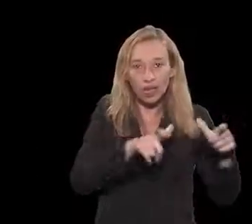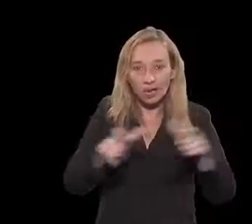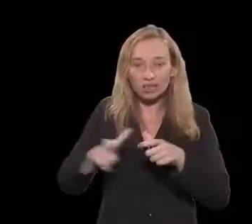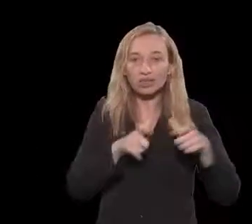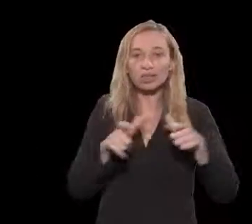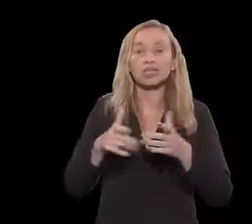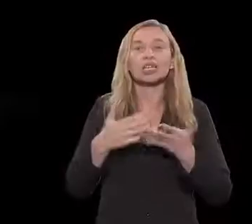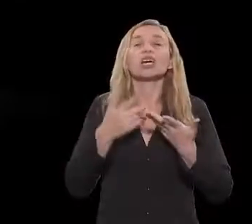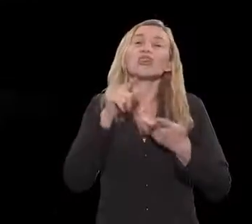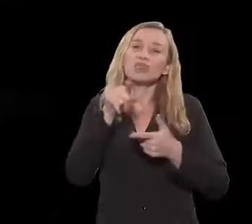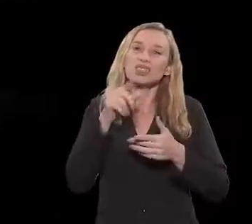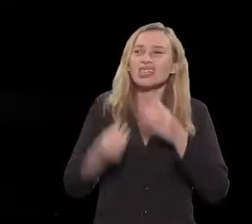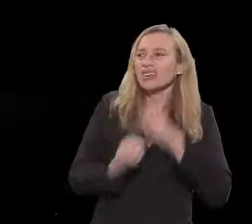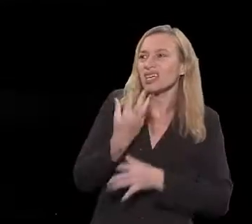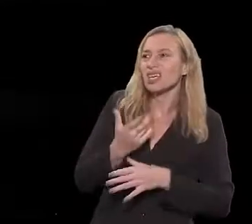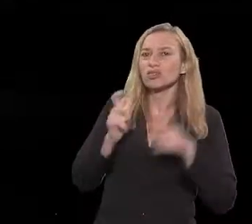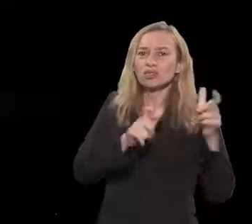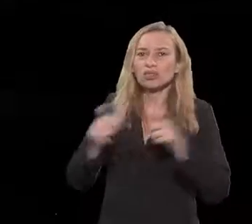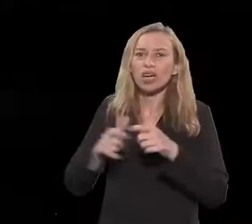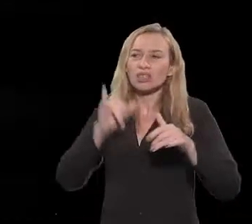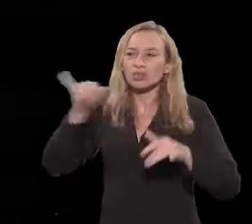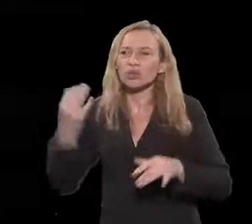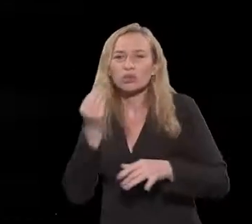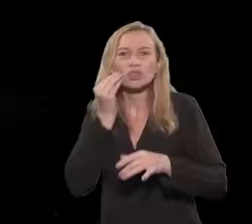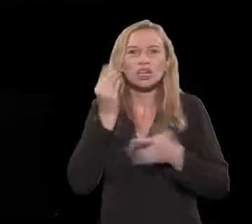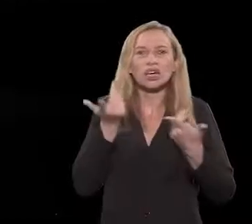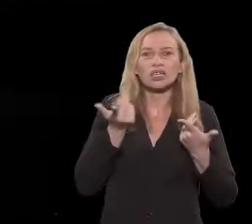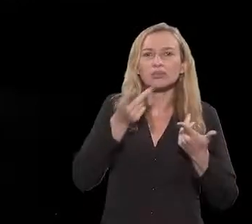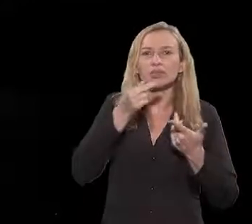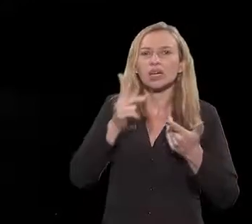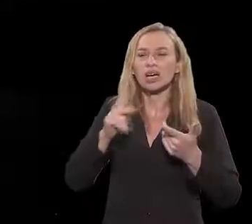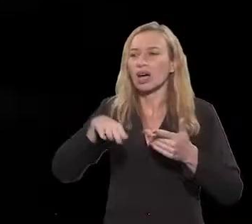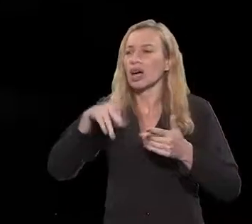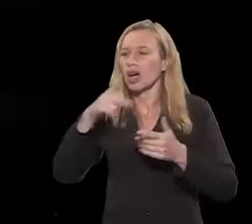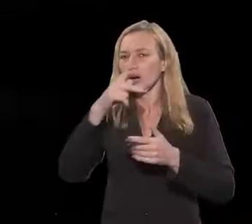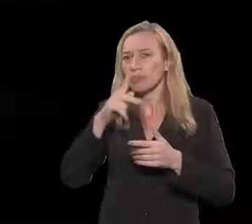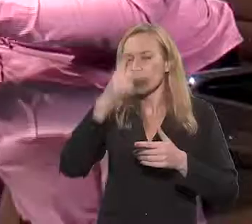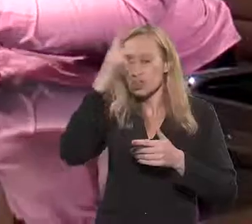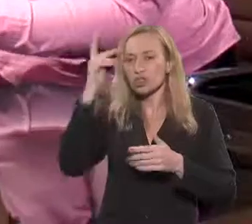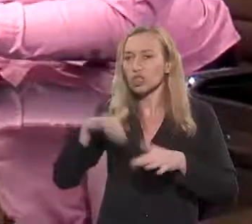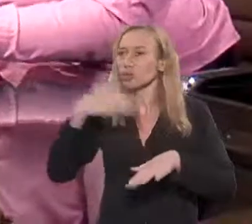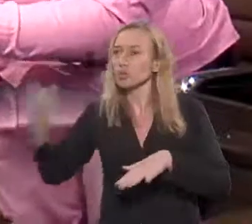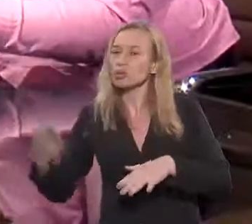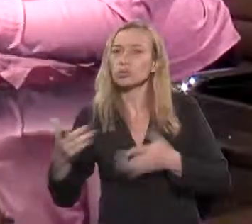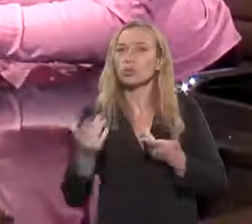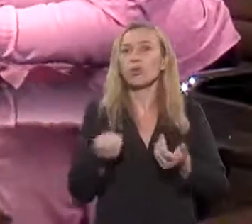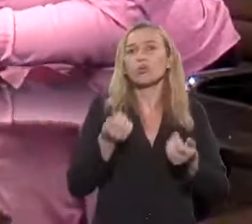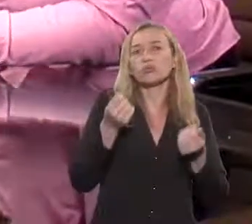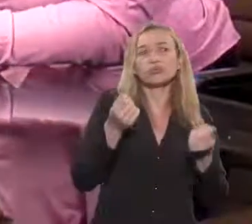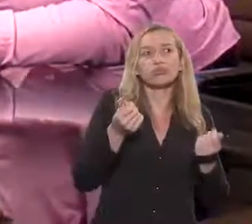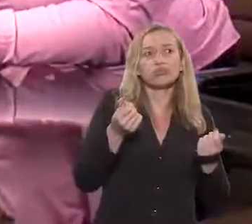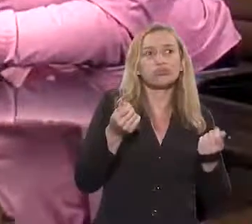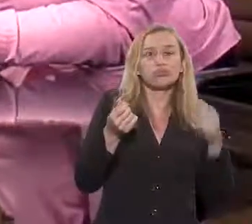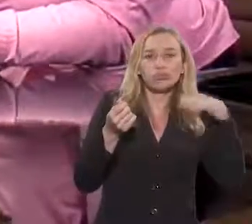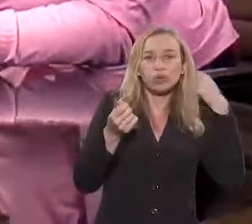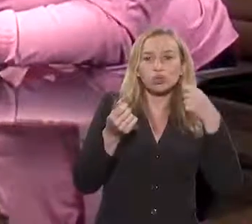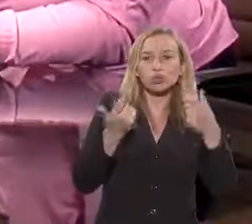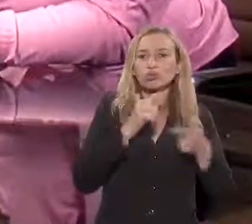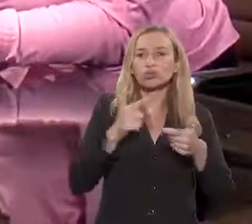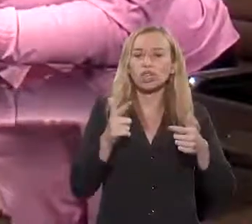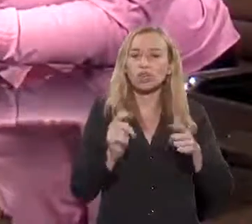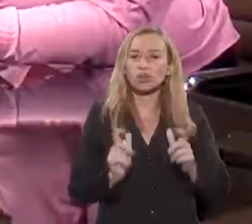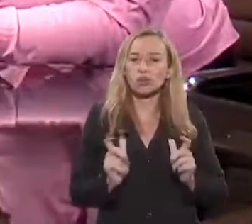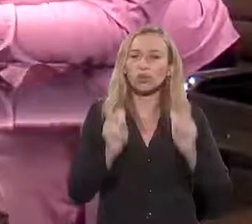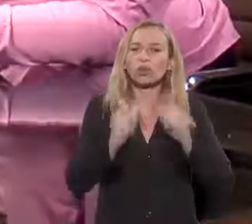né? Porque também você cria um espaço de oportunidades para quem também está do outro lado, como autor, que às vezes não tem